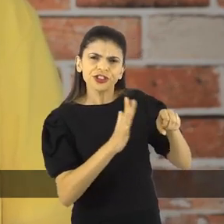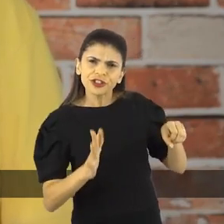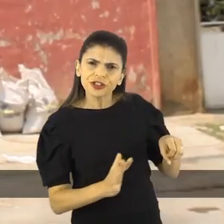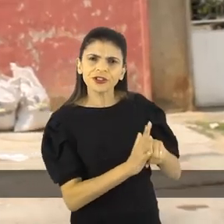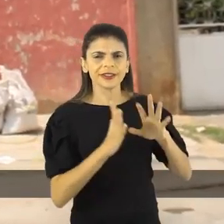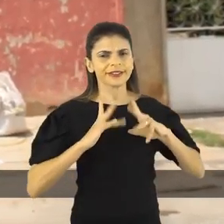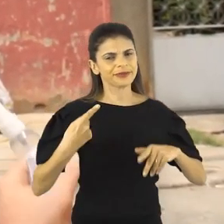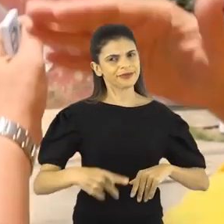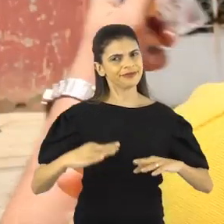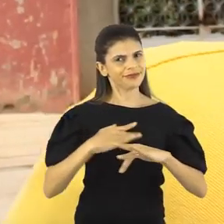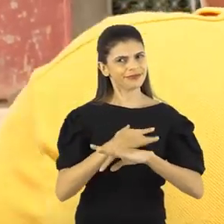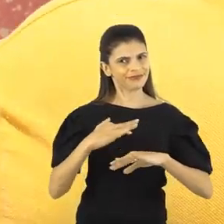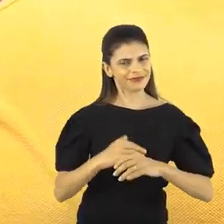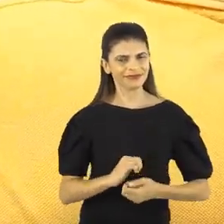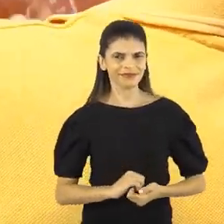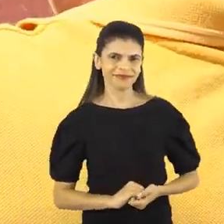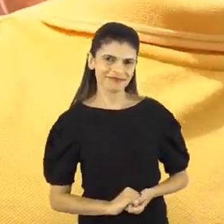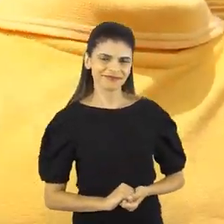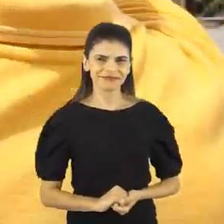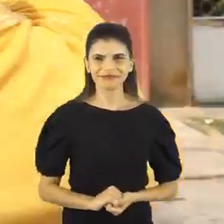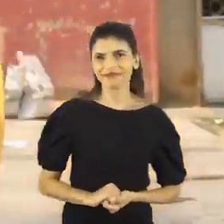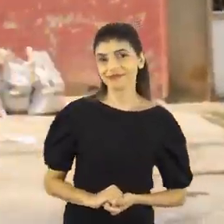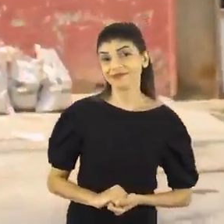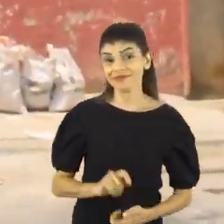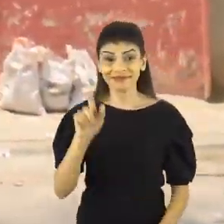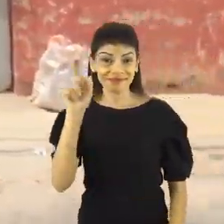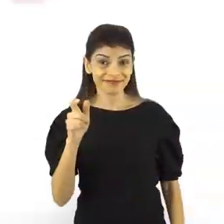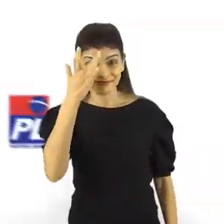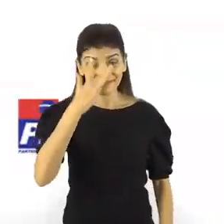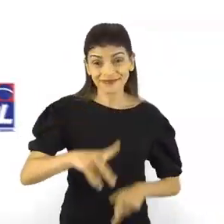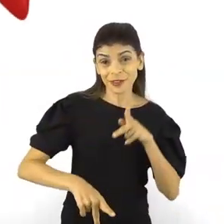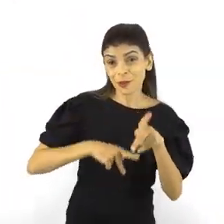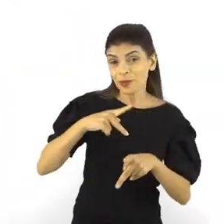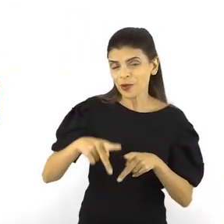bueiros da nossa cidade. A novidade